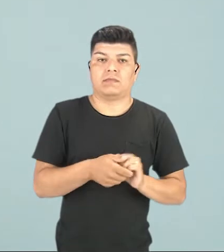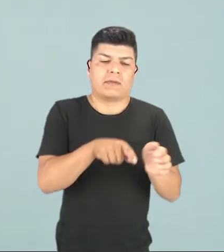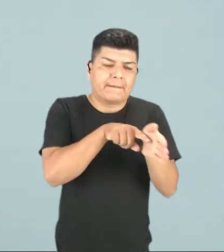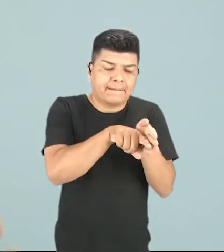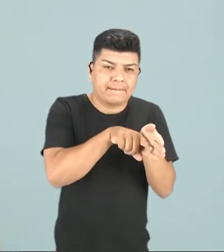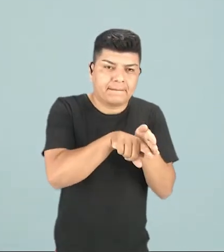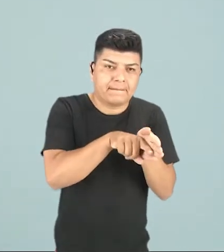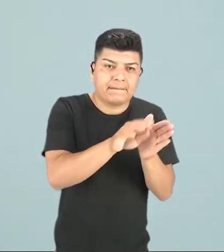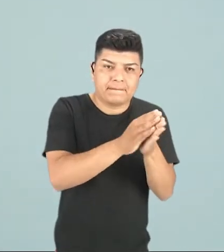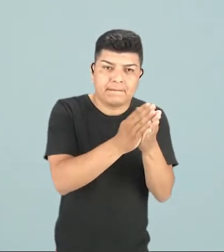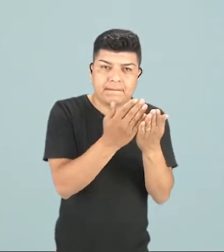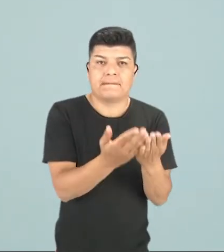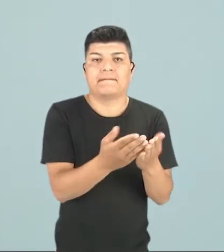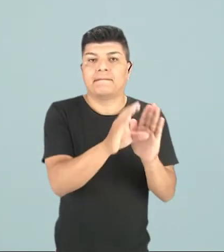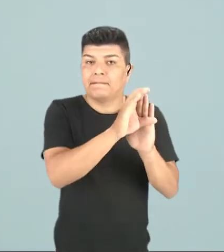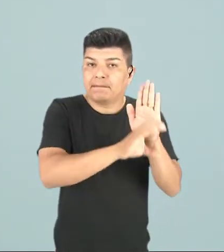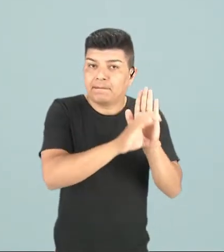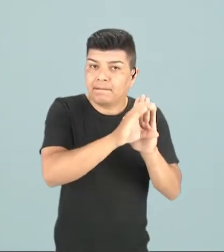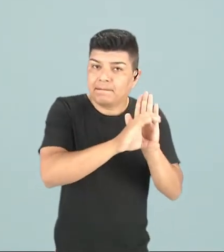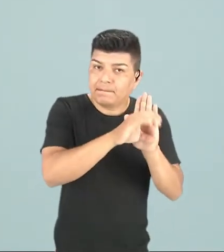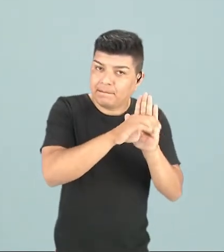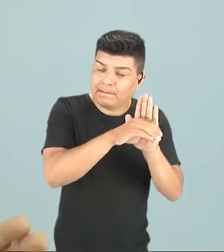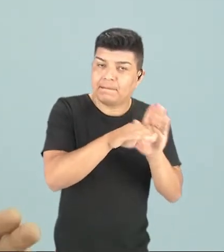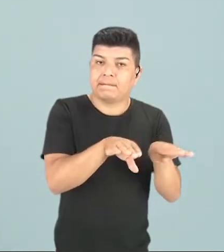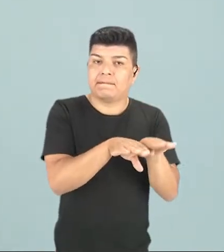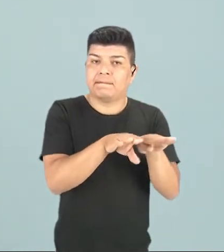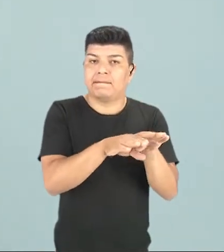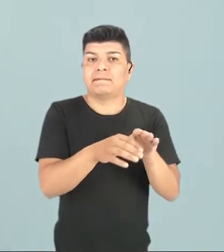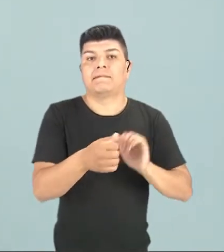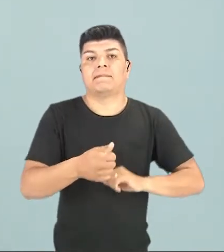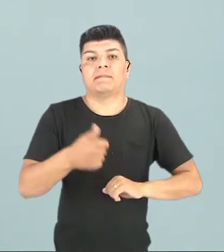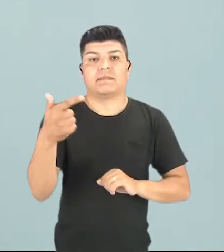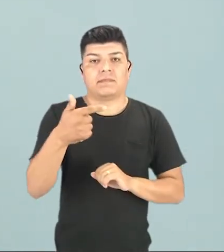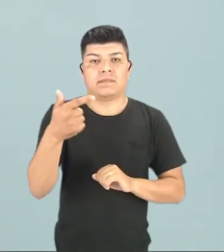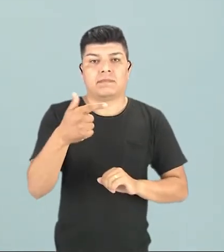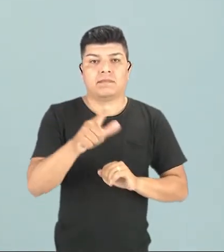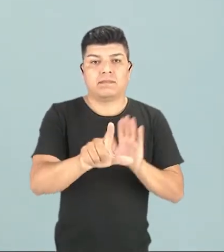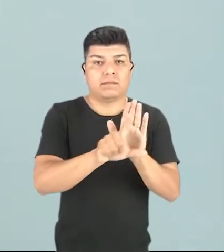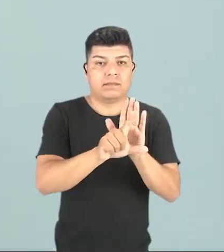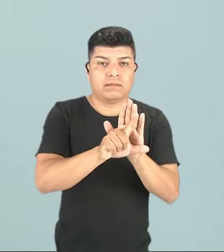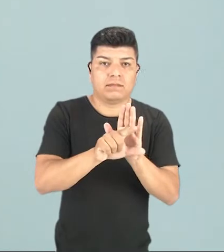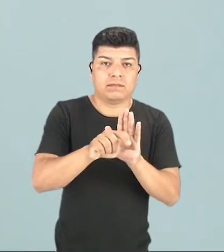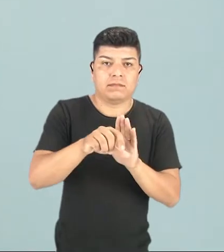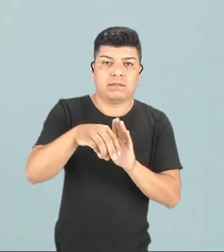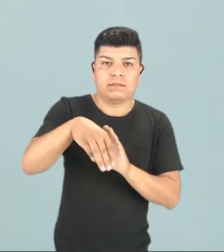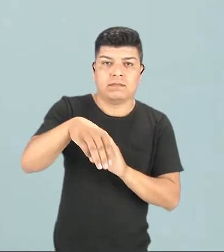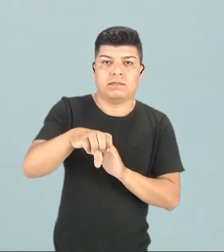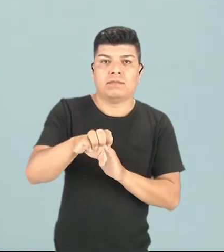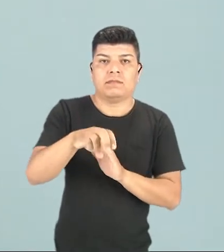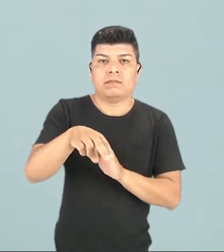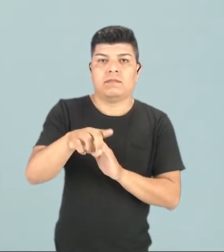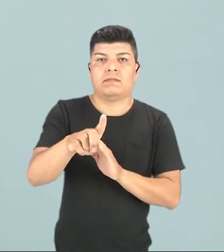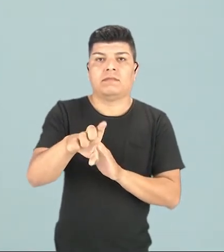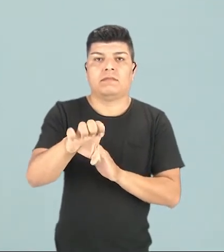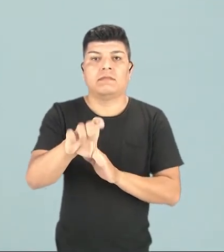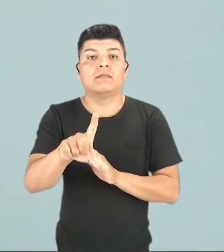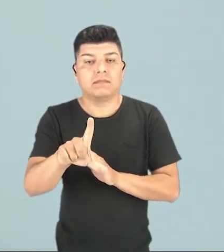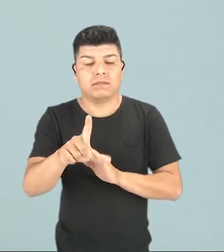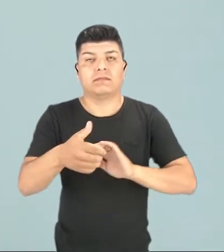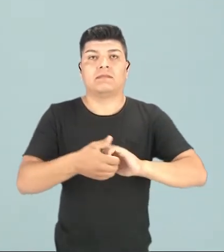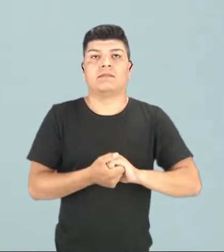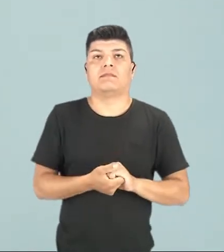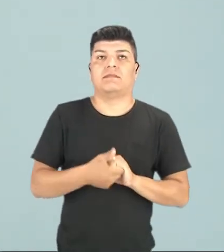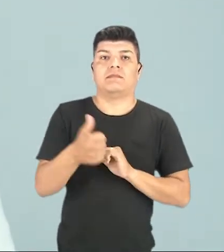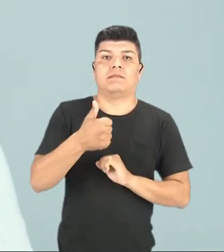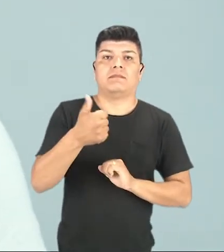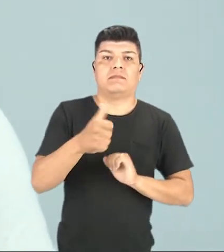Mendel. Mas a herança ligada ao sexo, ela é basicamente baseada na primeira lei de Mendel, tudo bem? Então vamos